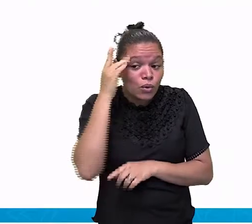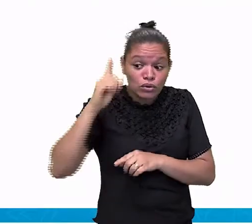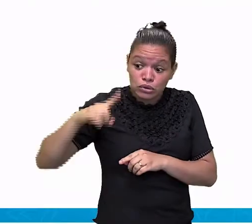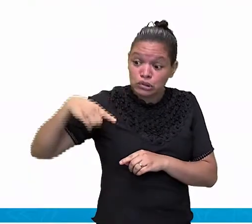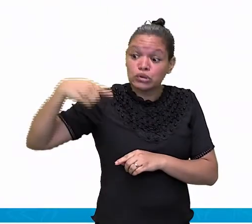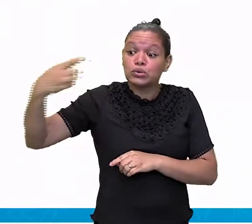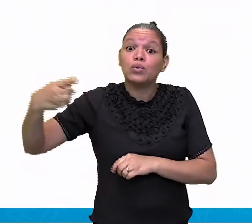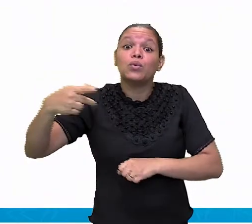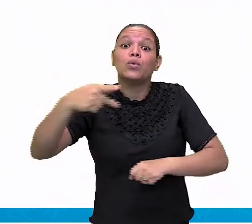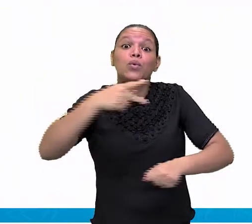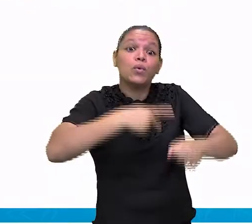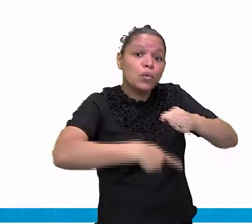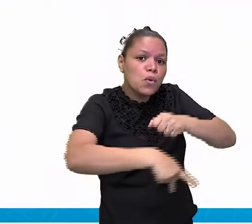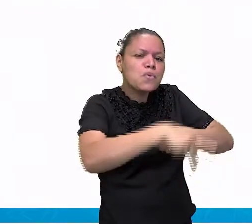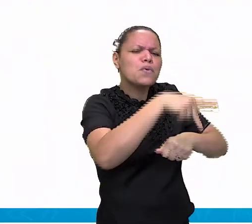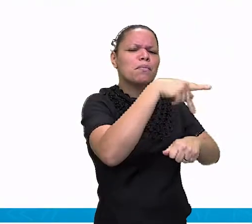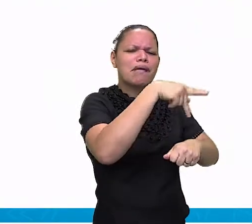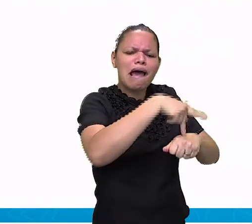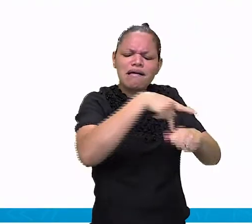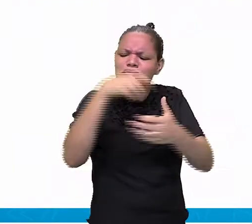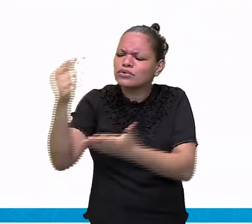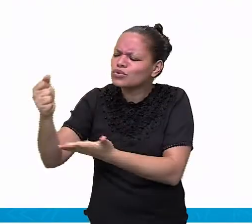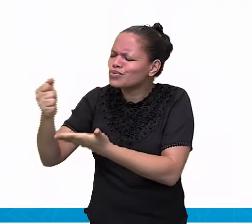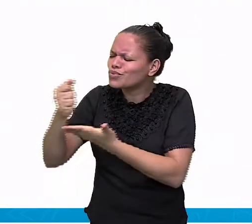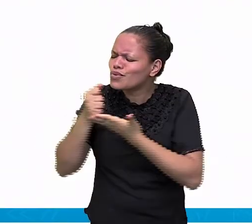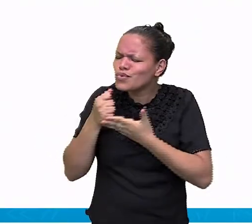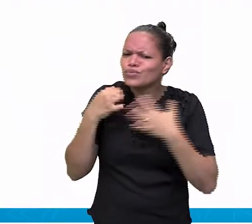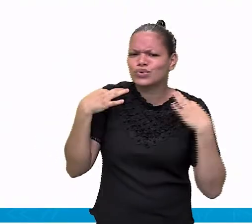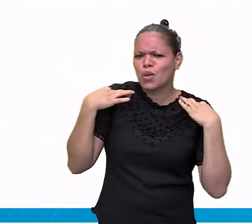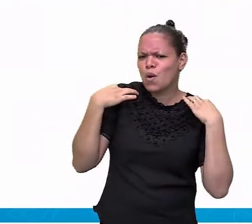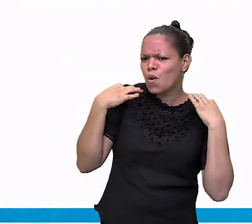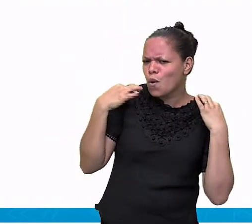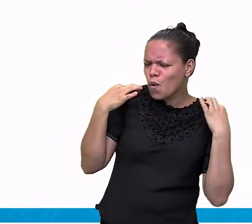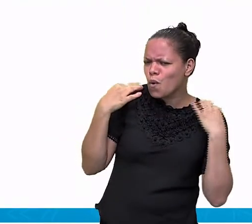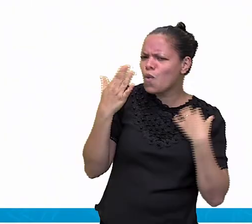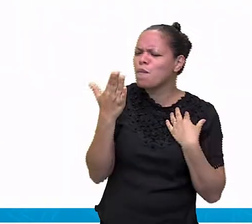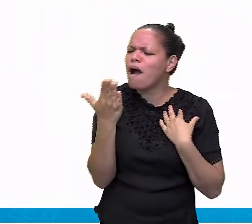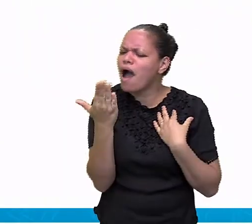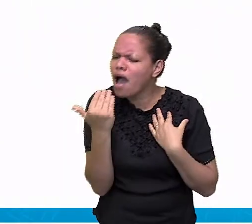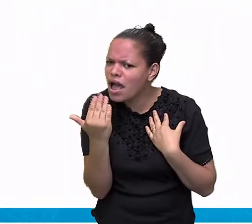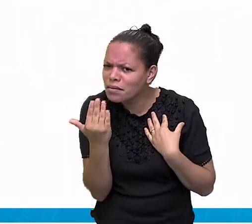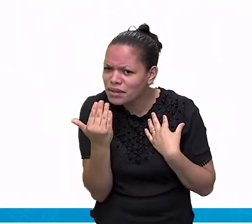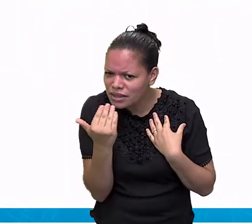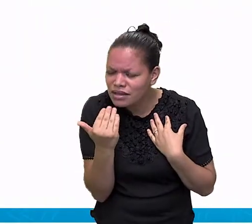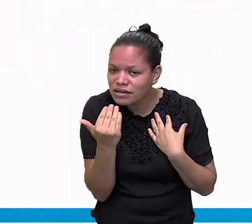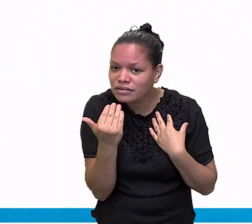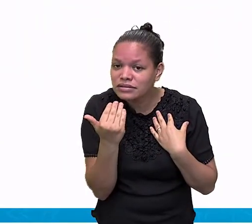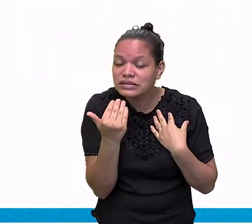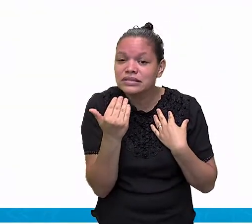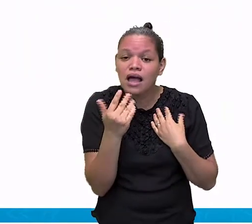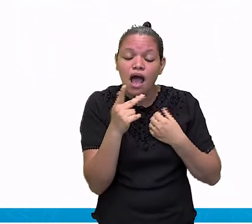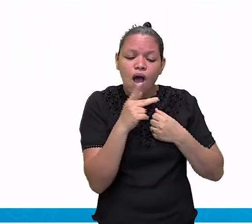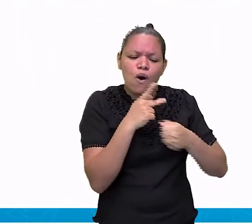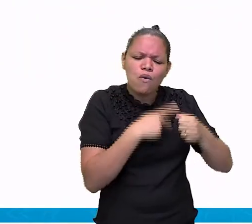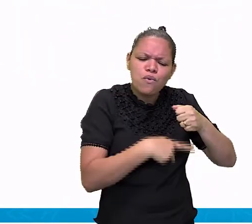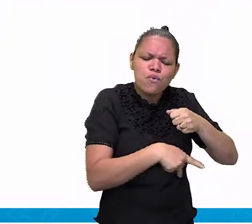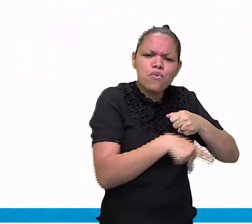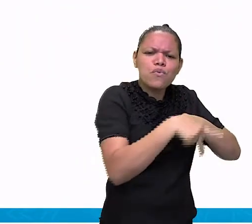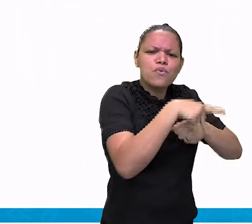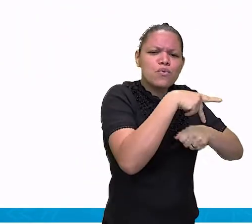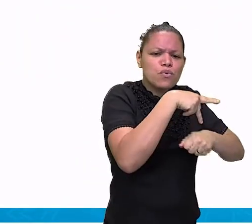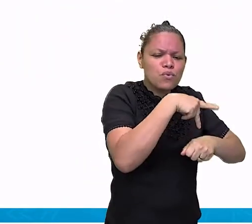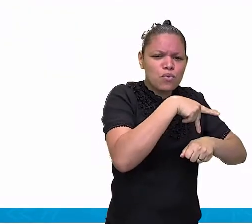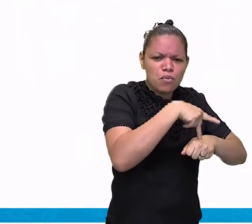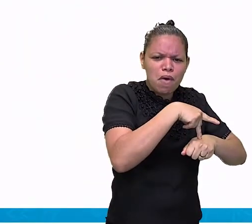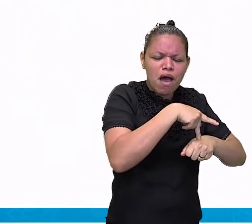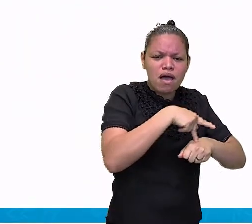diferentes, roupas, vestimento, alimentação. Então Portugal, com certeza, é um dos principais disseminadores da